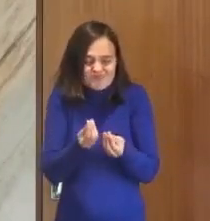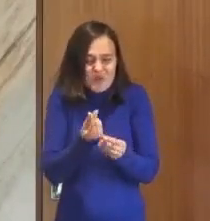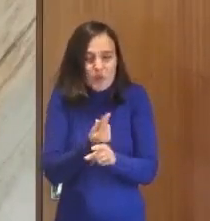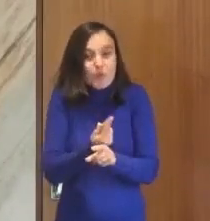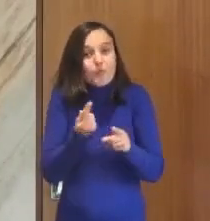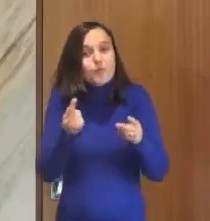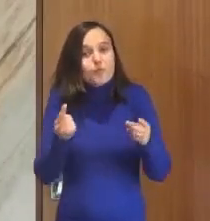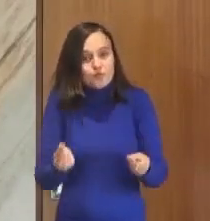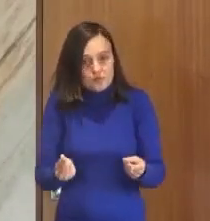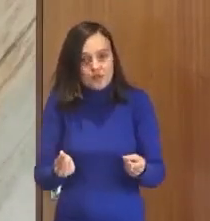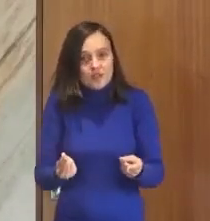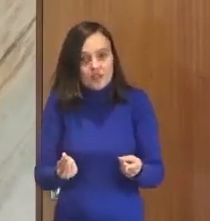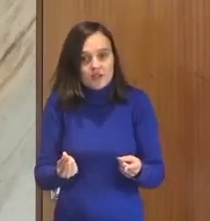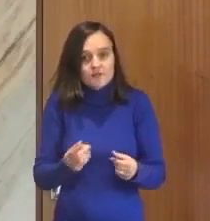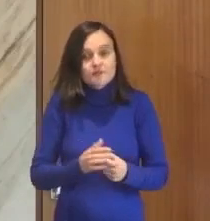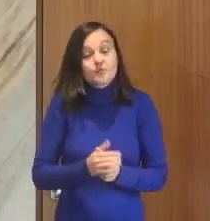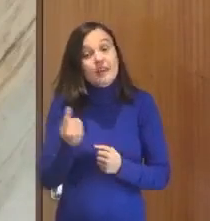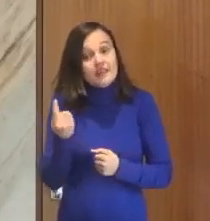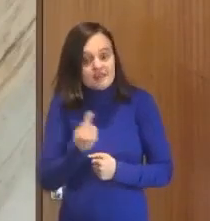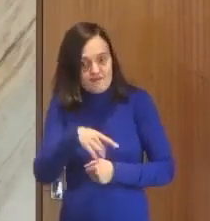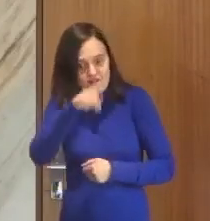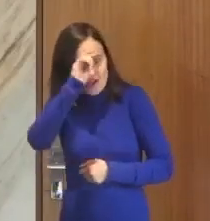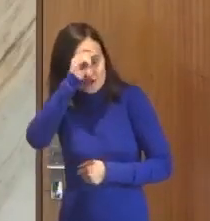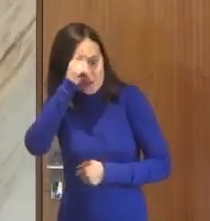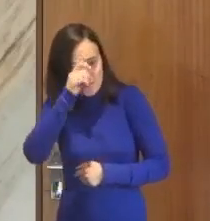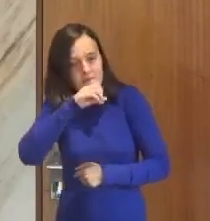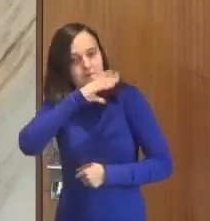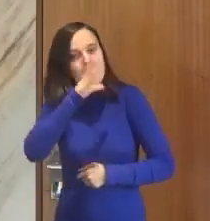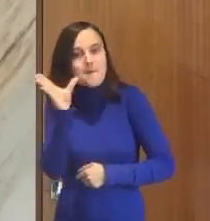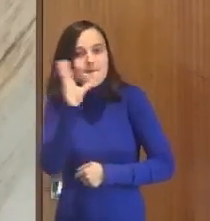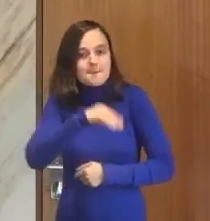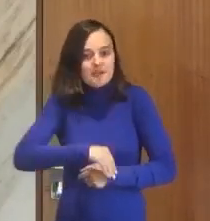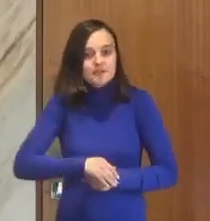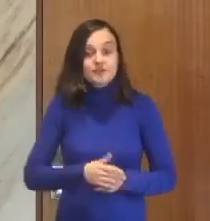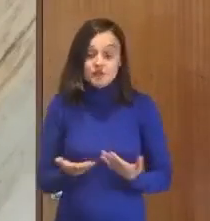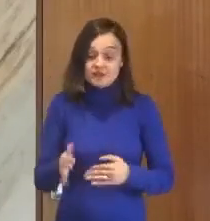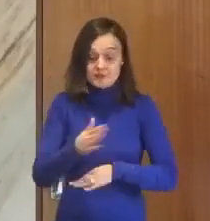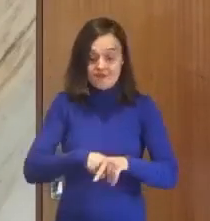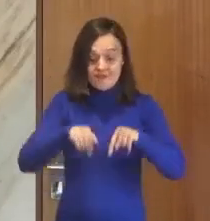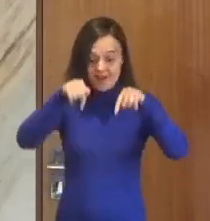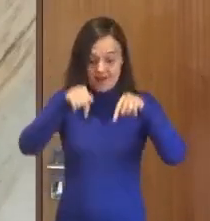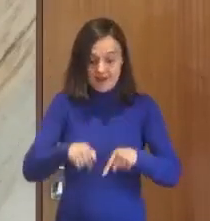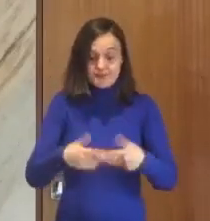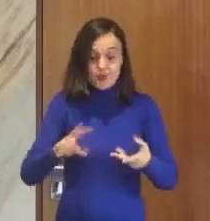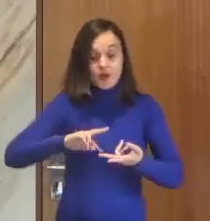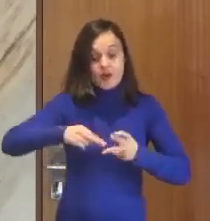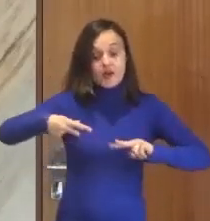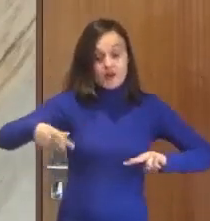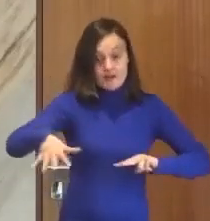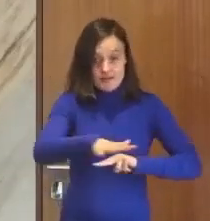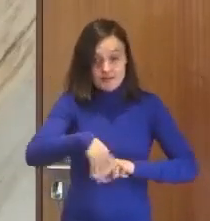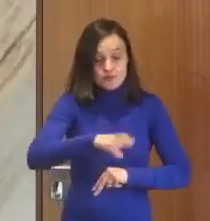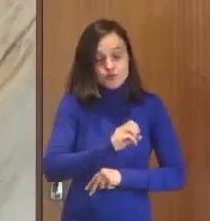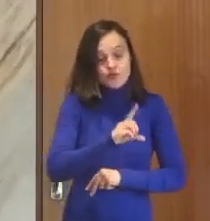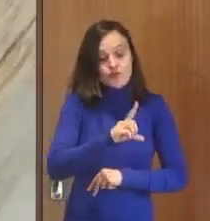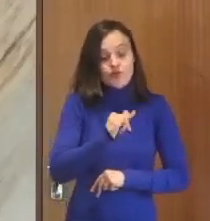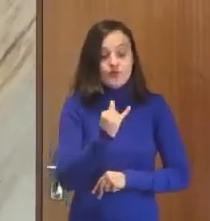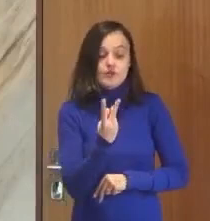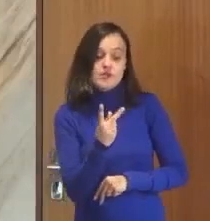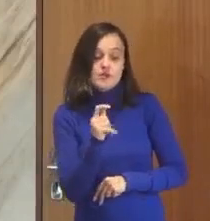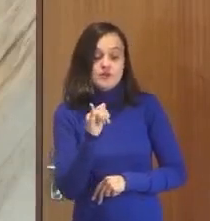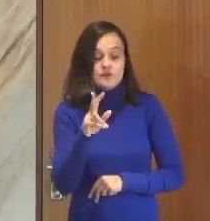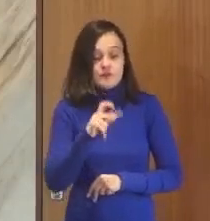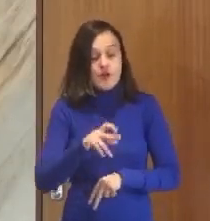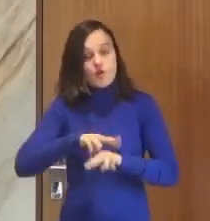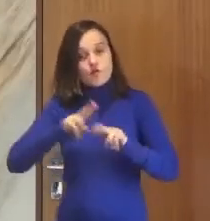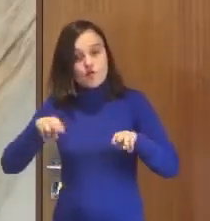com a devida admiração e respeito que nos merecia. E é isso que nós estamos aqui a fazer. O município de Oliveira do Hospital traz esse autor